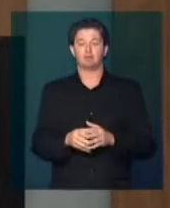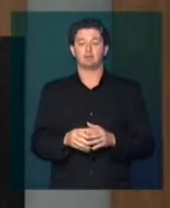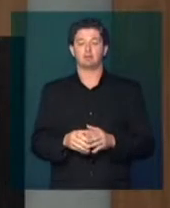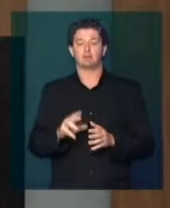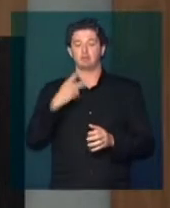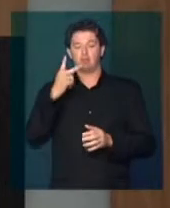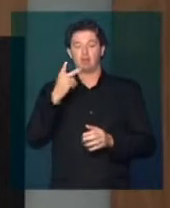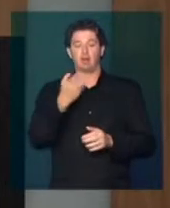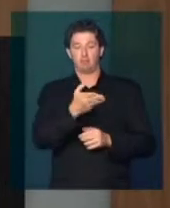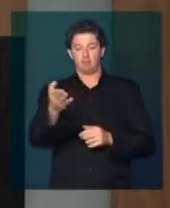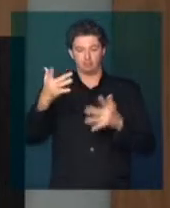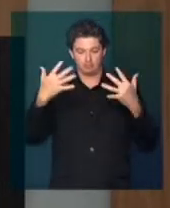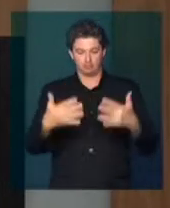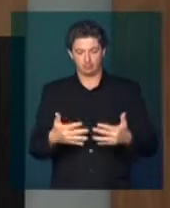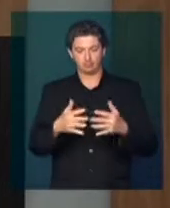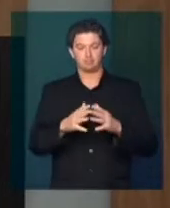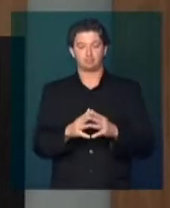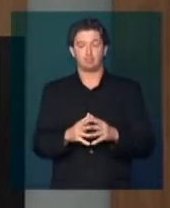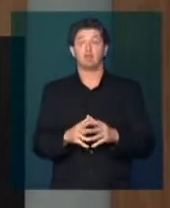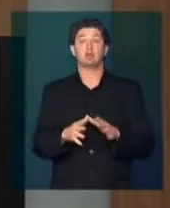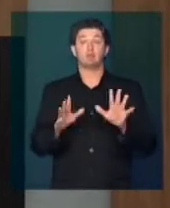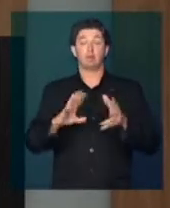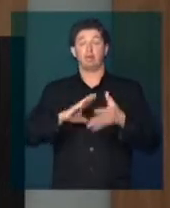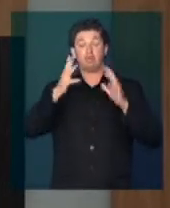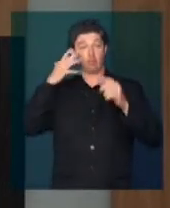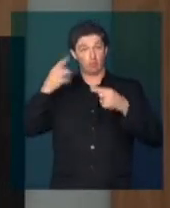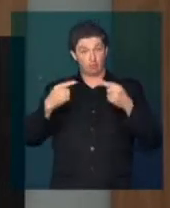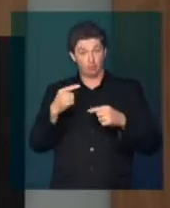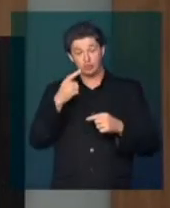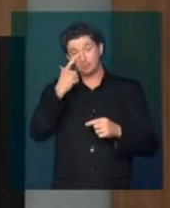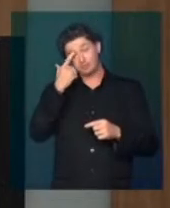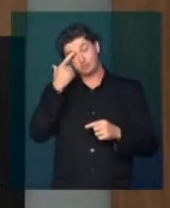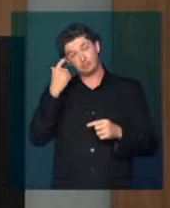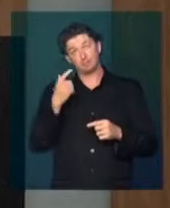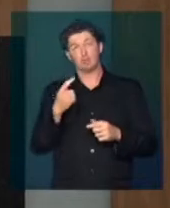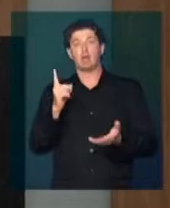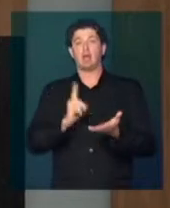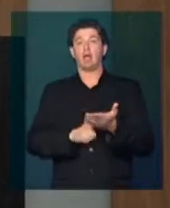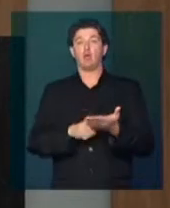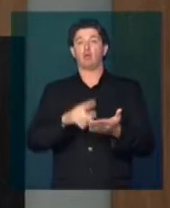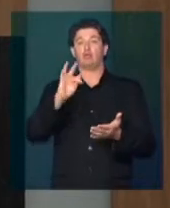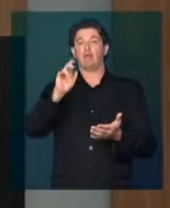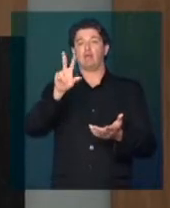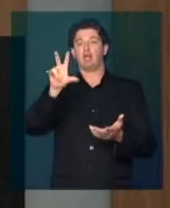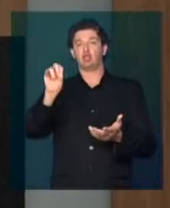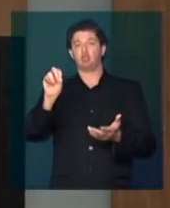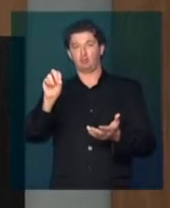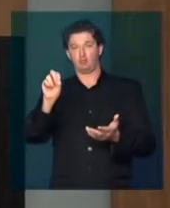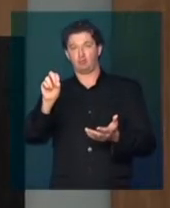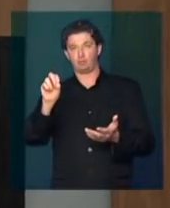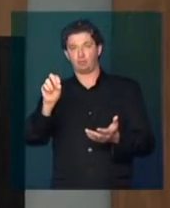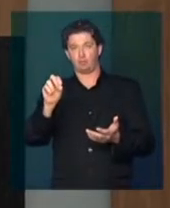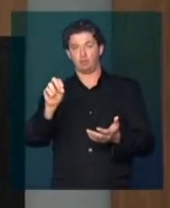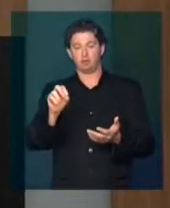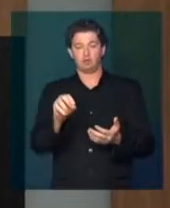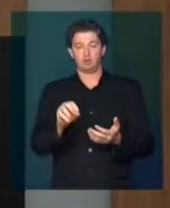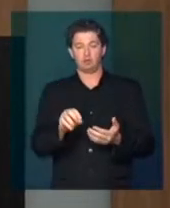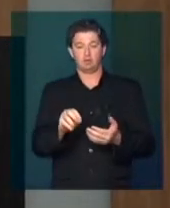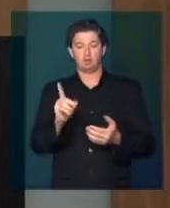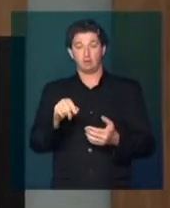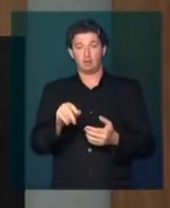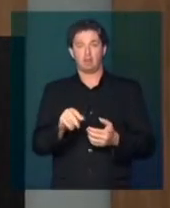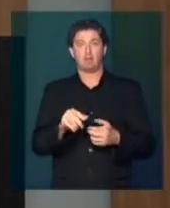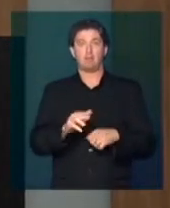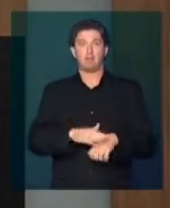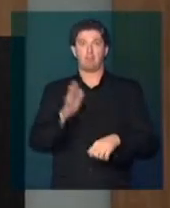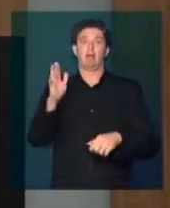falar aqui a vocês. E, além da reforma política, o Pacto Federativo, que abrange